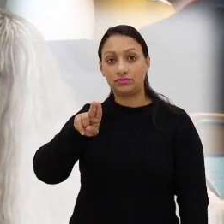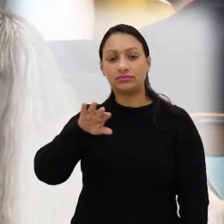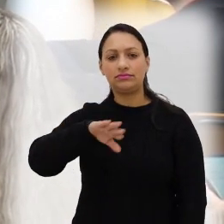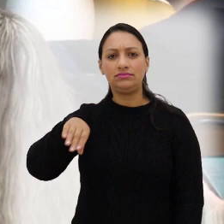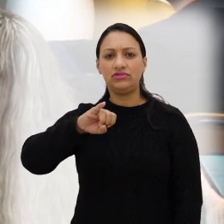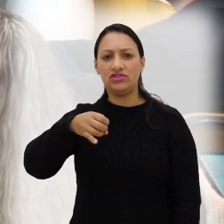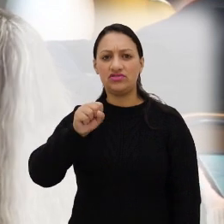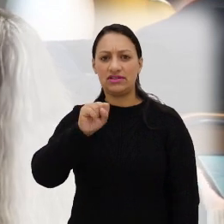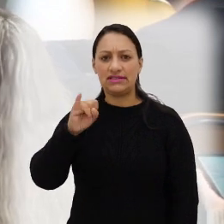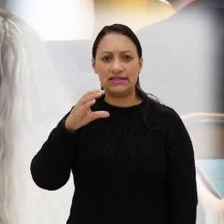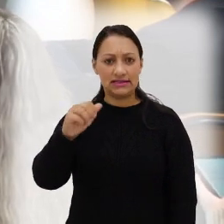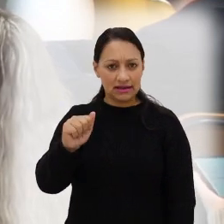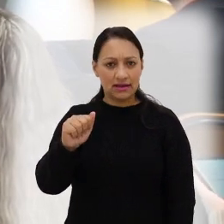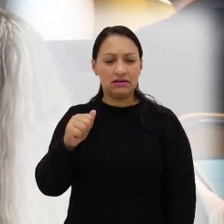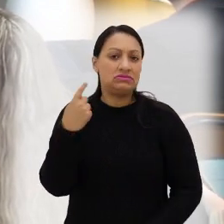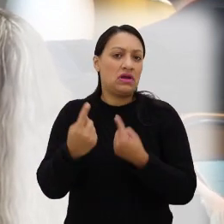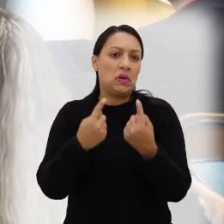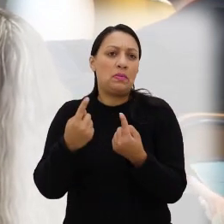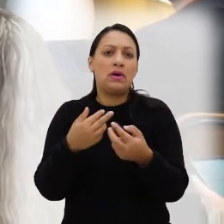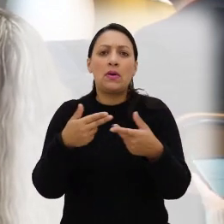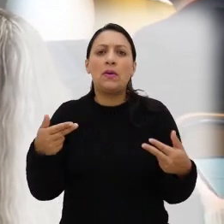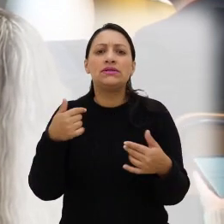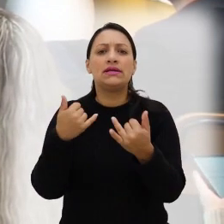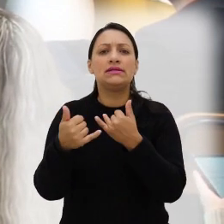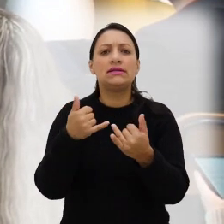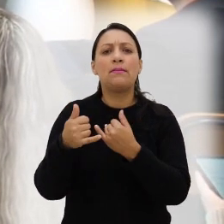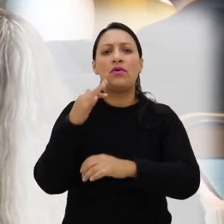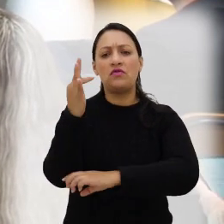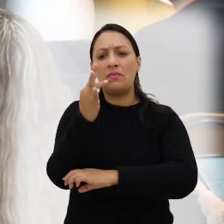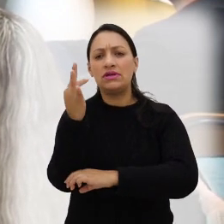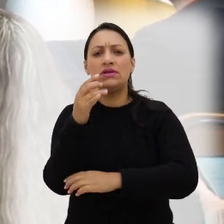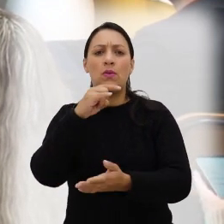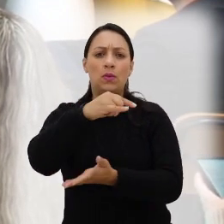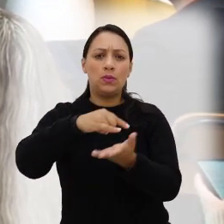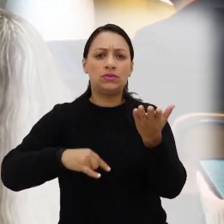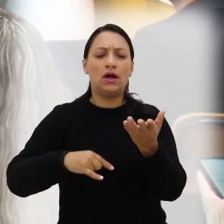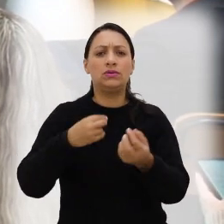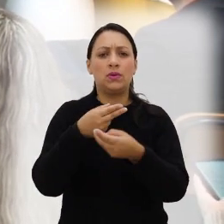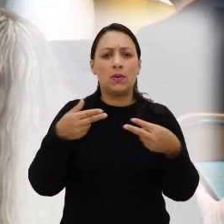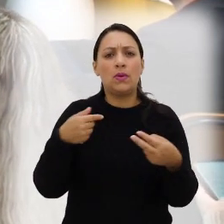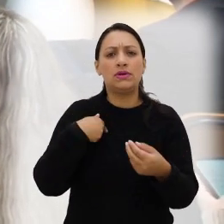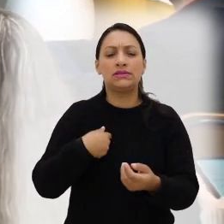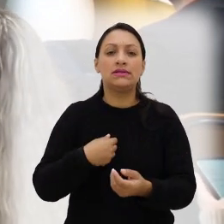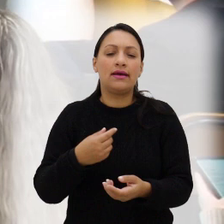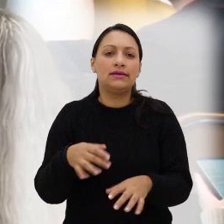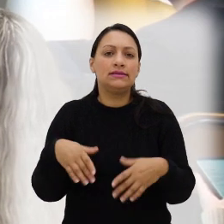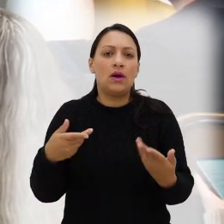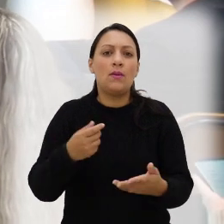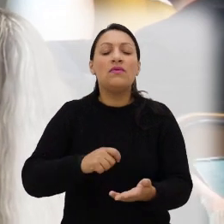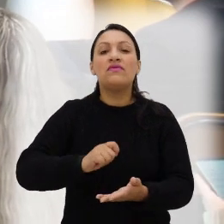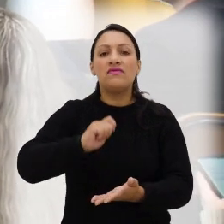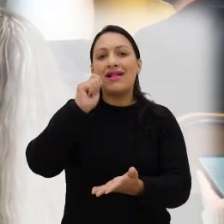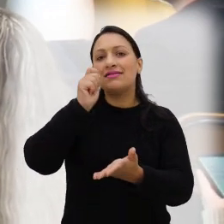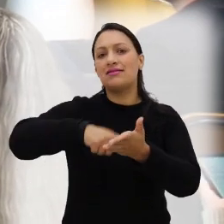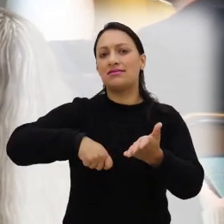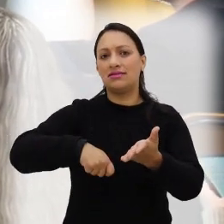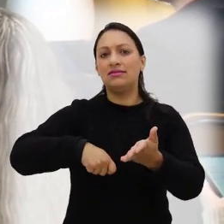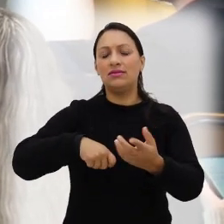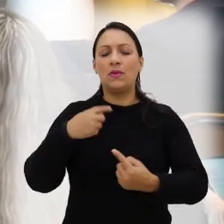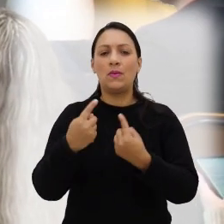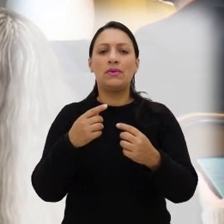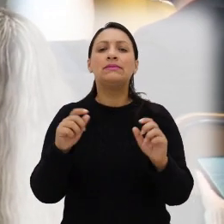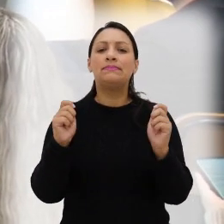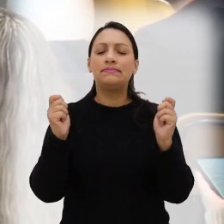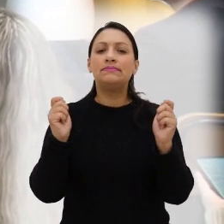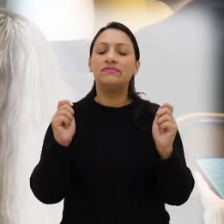com vocês em algum tipo de formalização de contrato, em validação de minutas. Então, né, vocês vão ter contato com